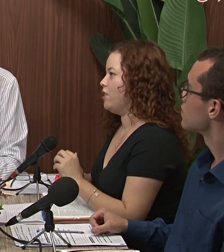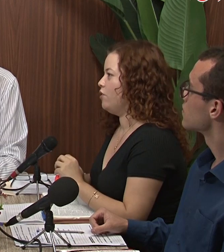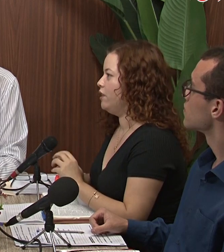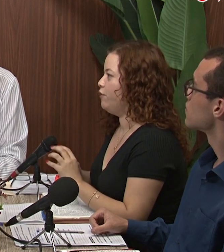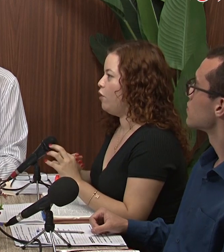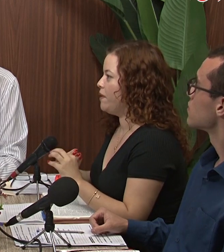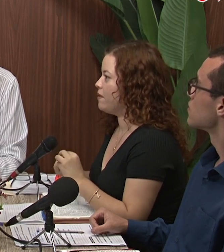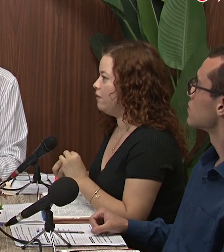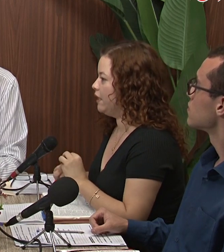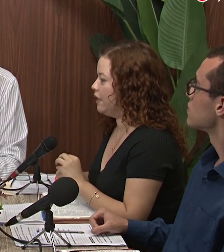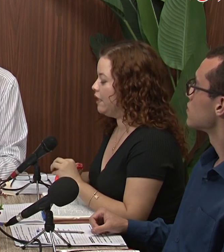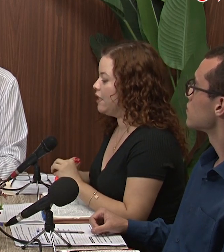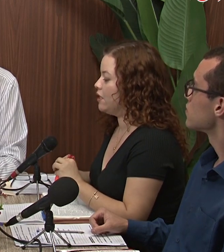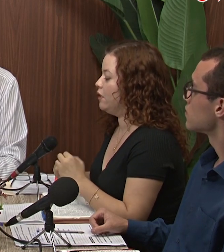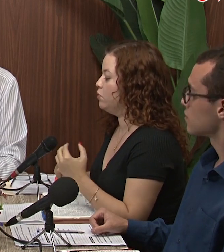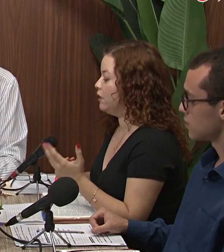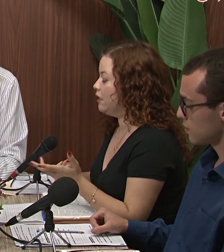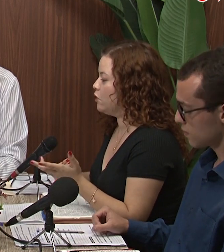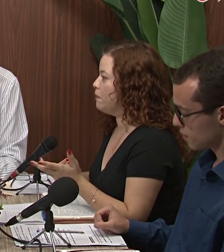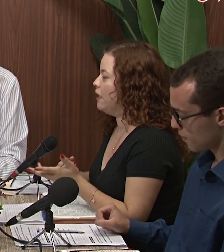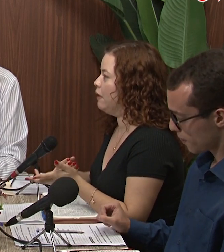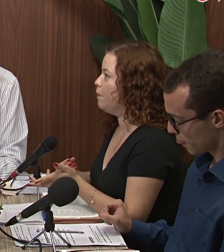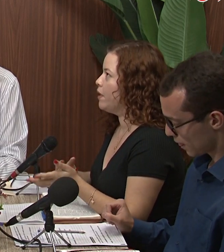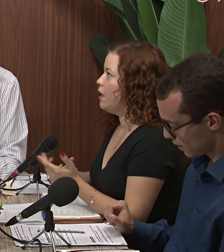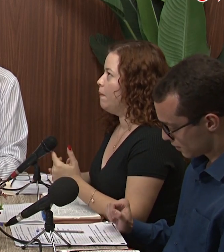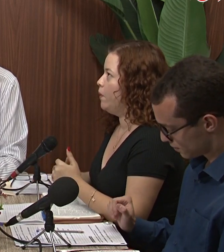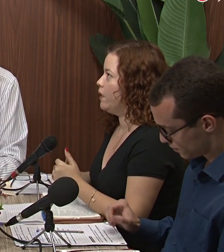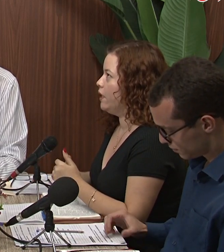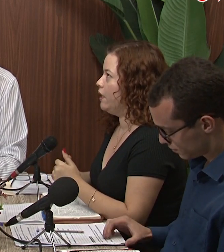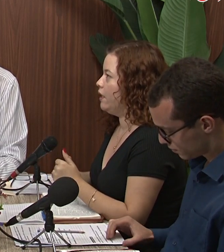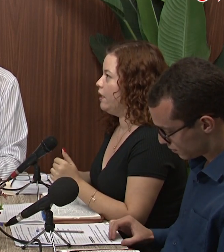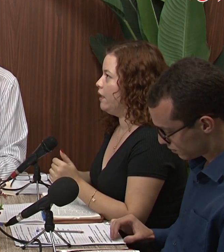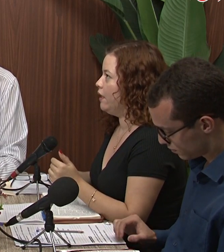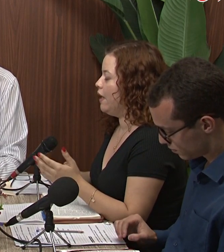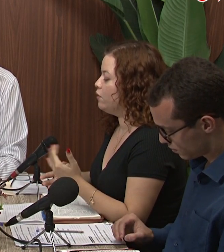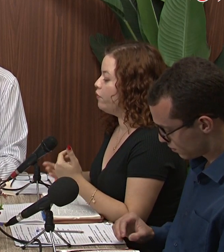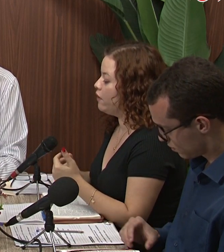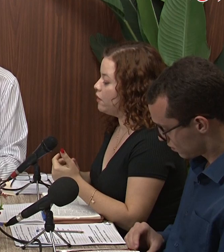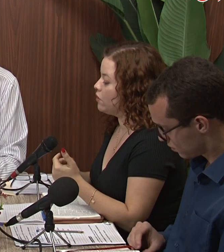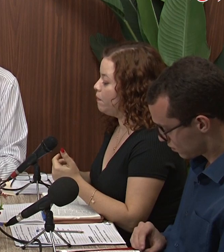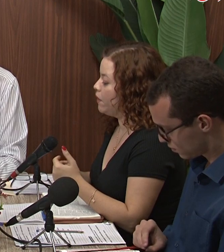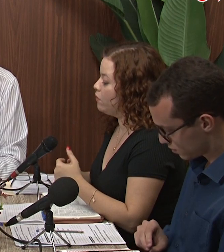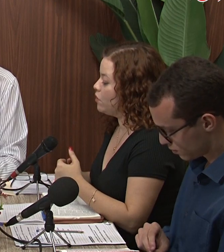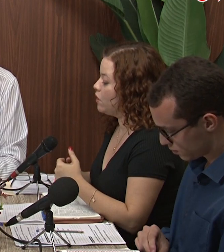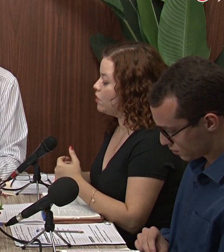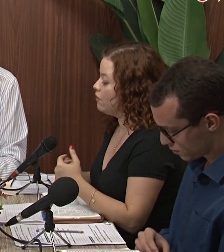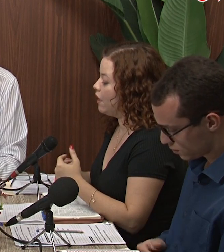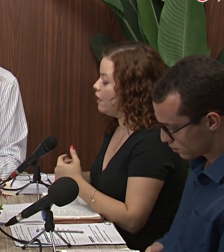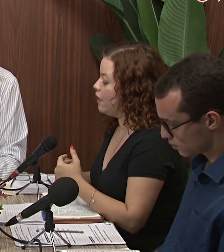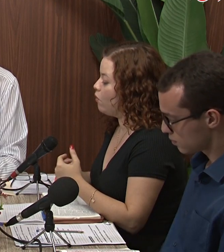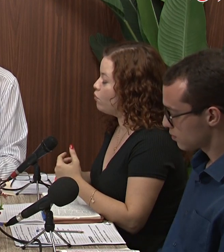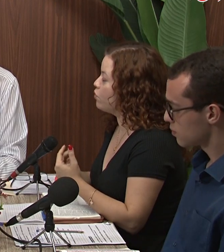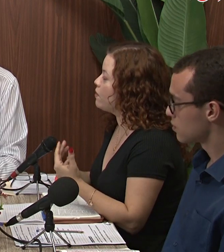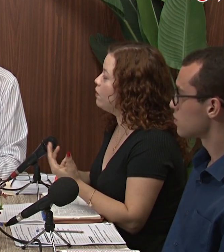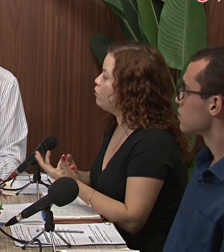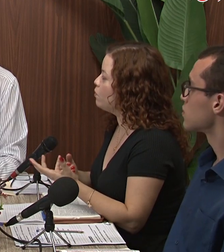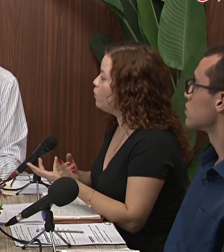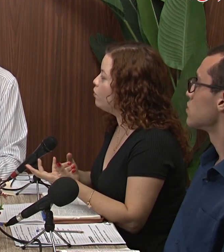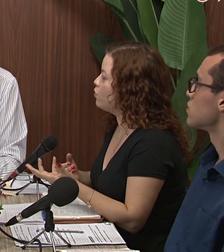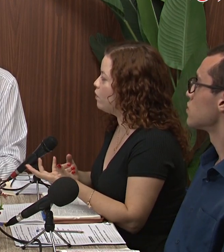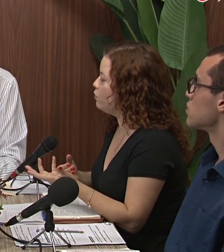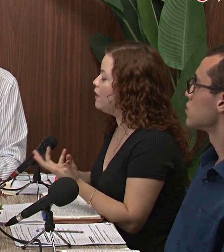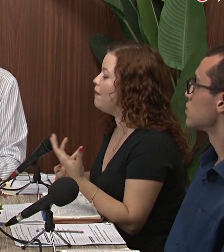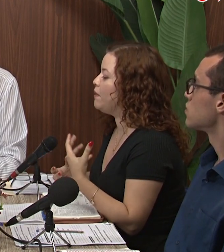falou, essa questão da deformação da igreja, da doutrina de Balaão, porque lá no Velho Testamento a gente tem, né, a reconstrução